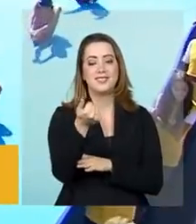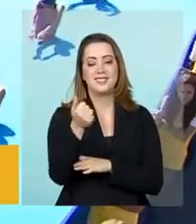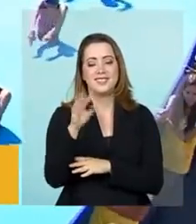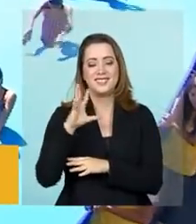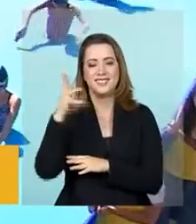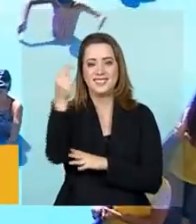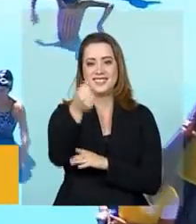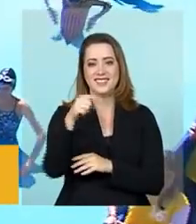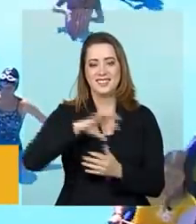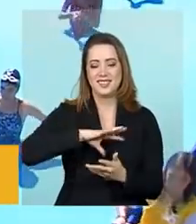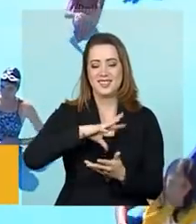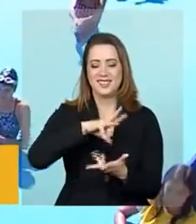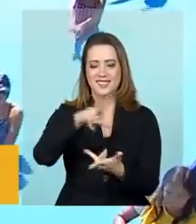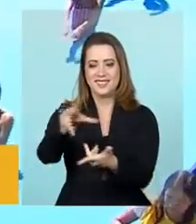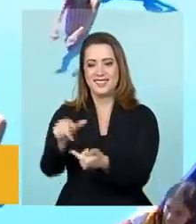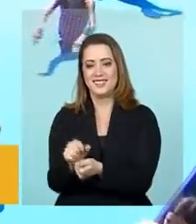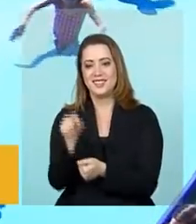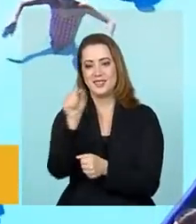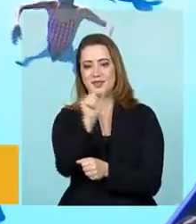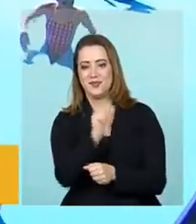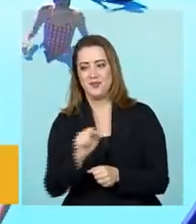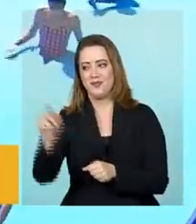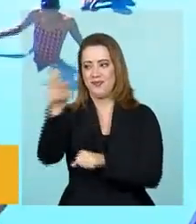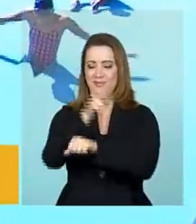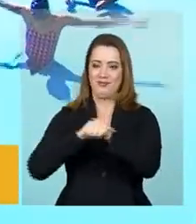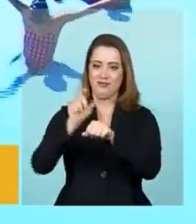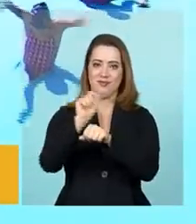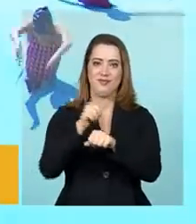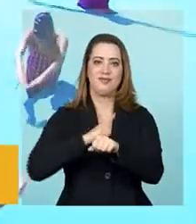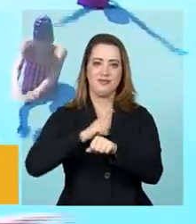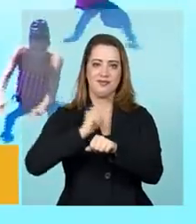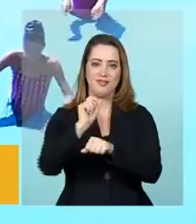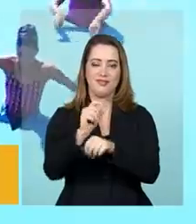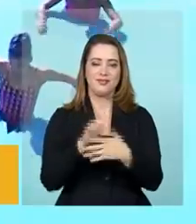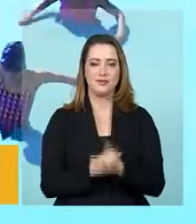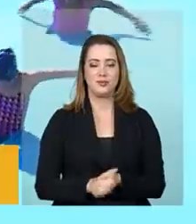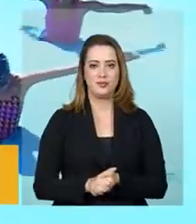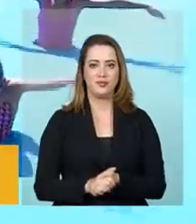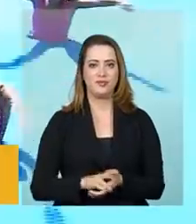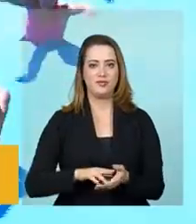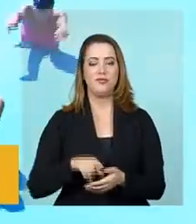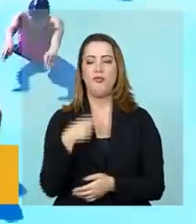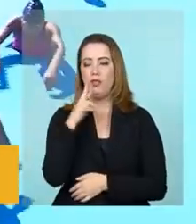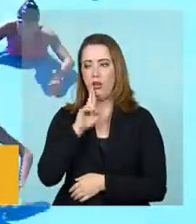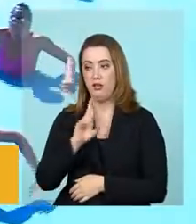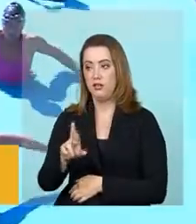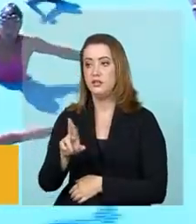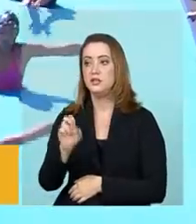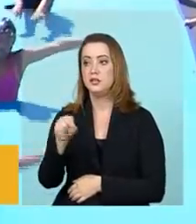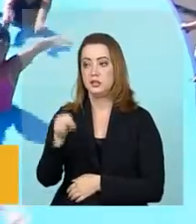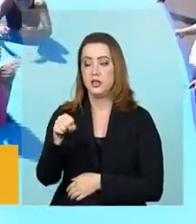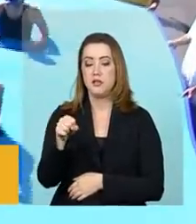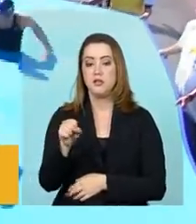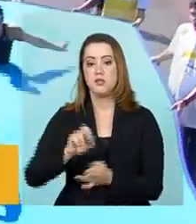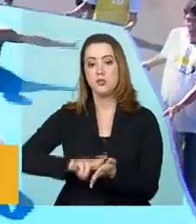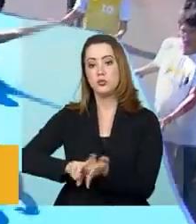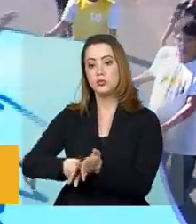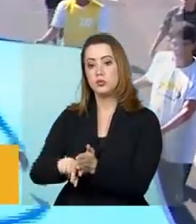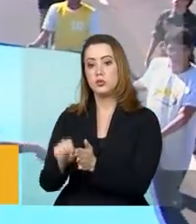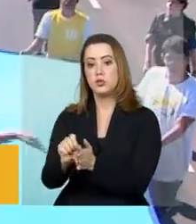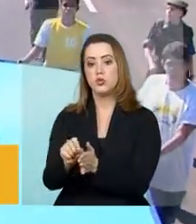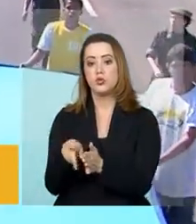todos os países do planeta tem, né? É, exatamente. Alguns países, eles dão, na sua data